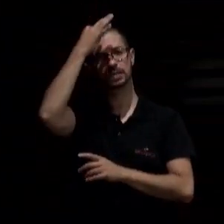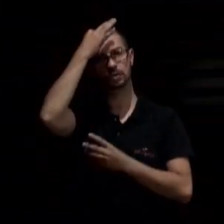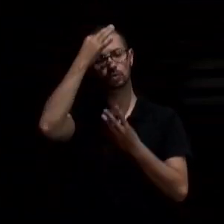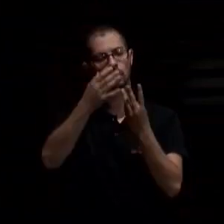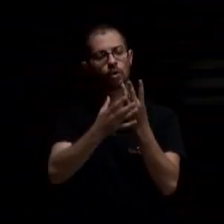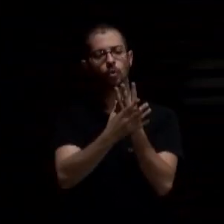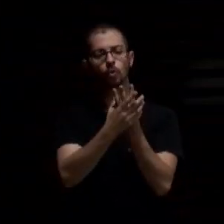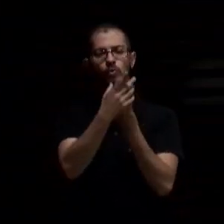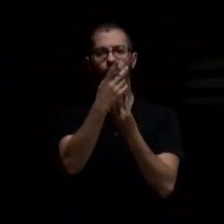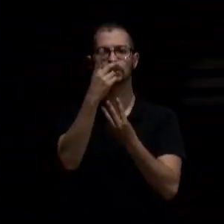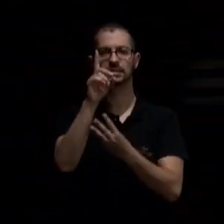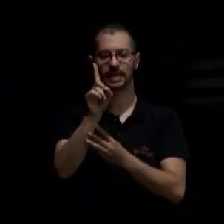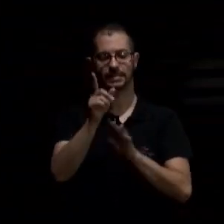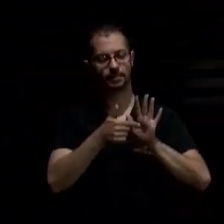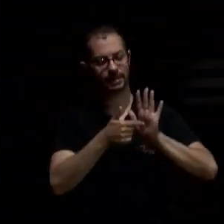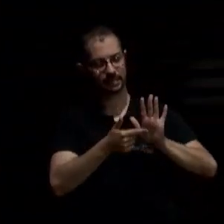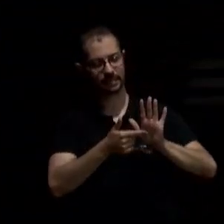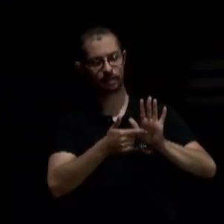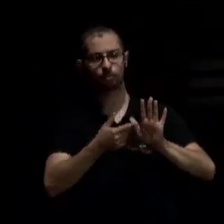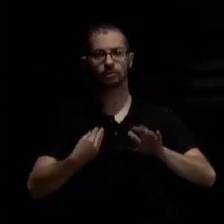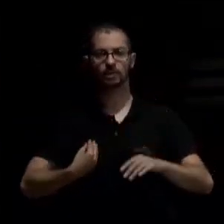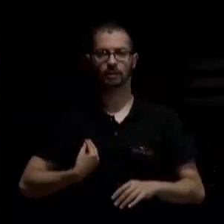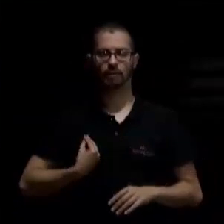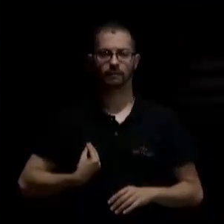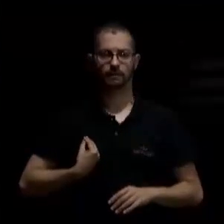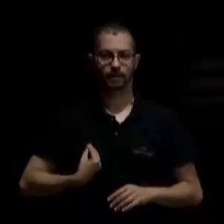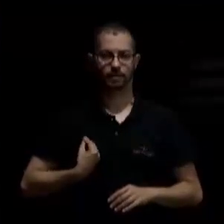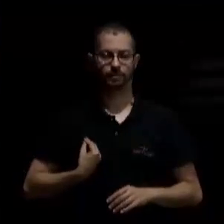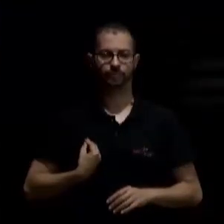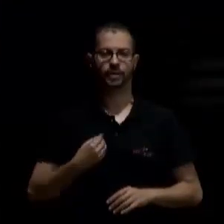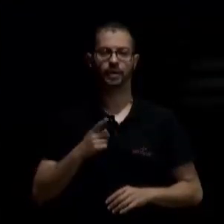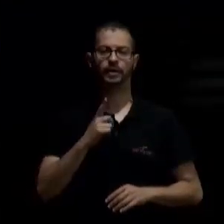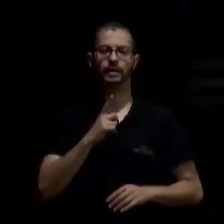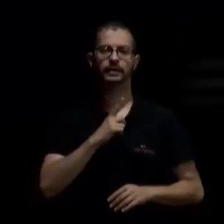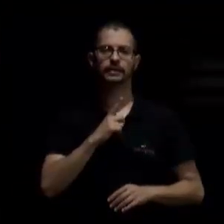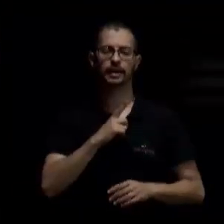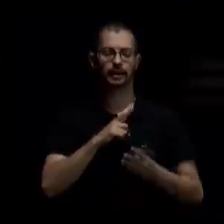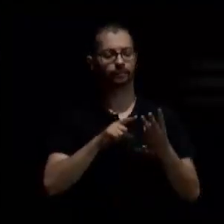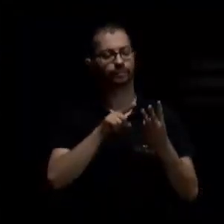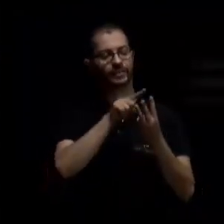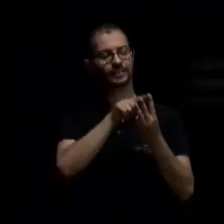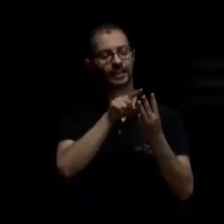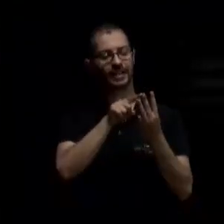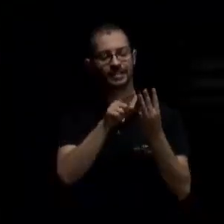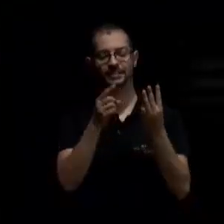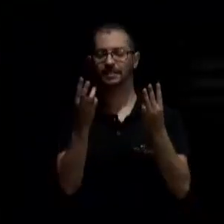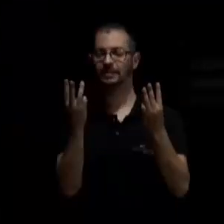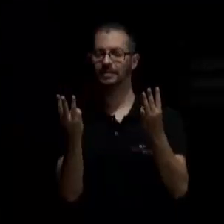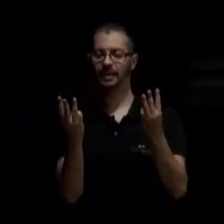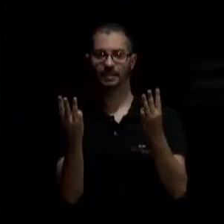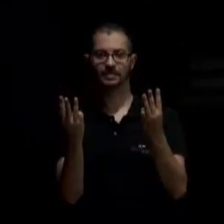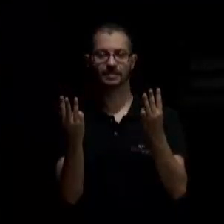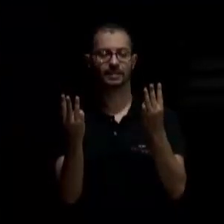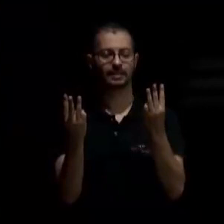no mover da vida. Nós temos ali 3, 3, 3. 3